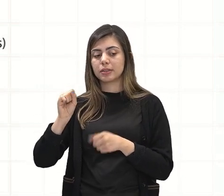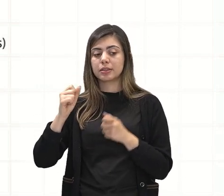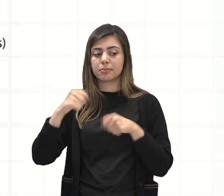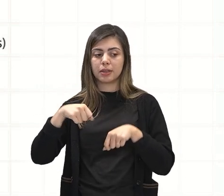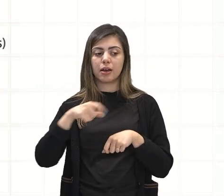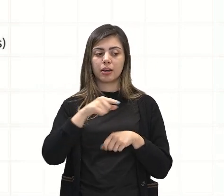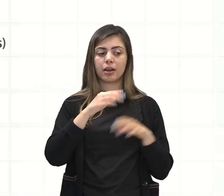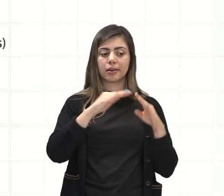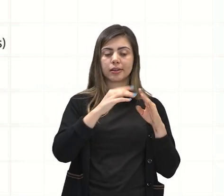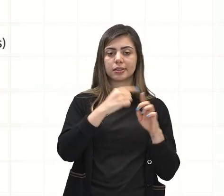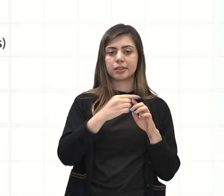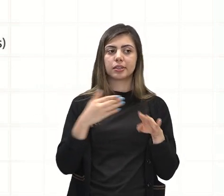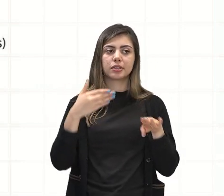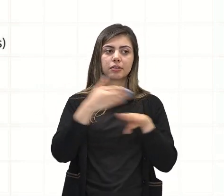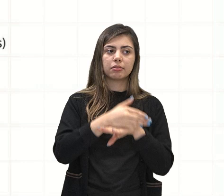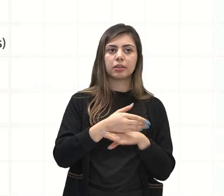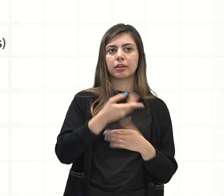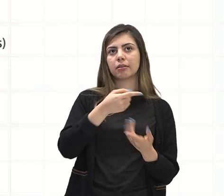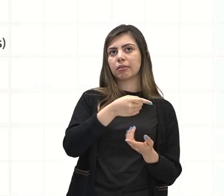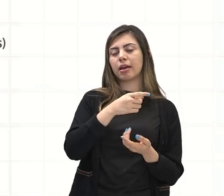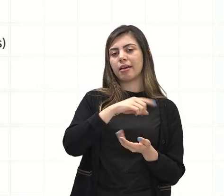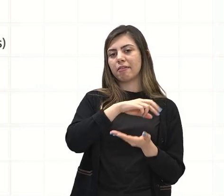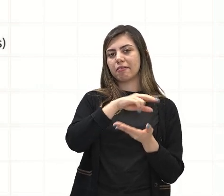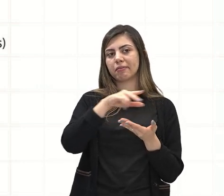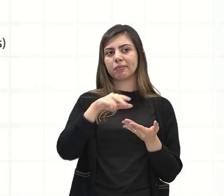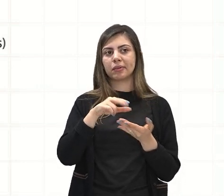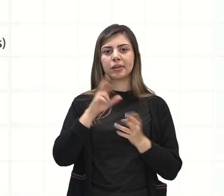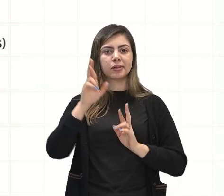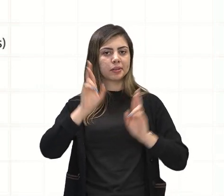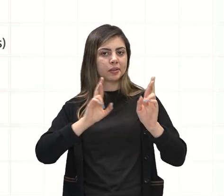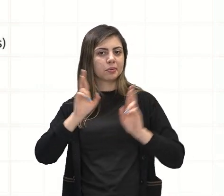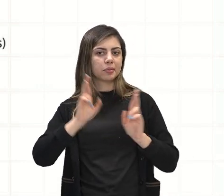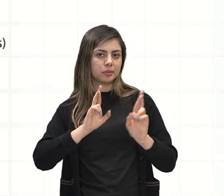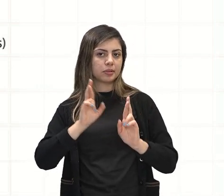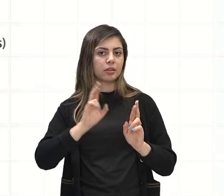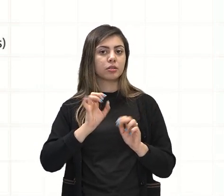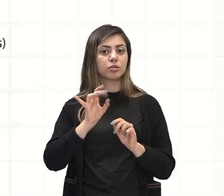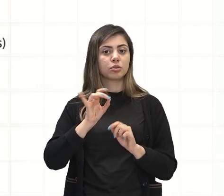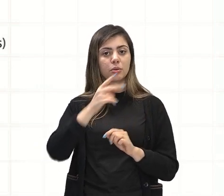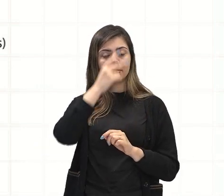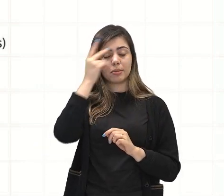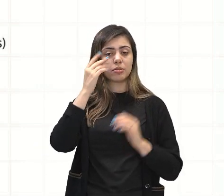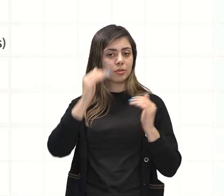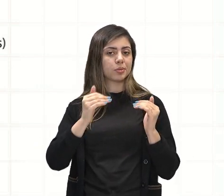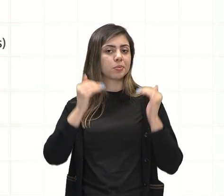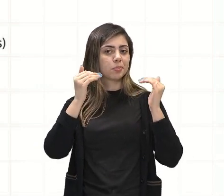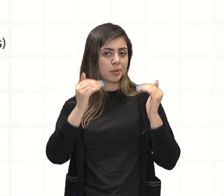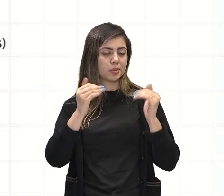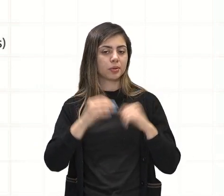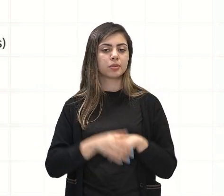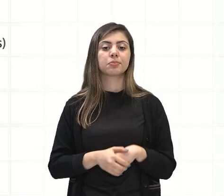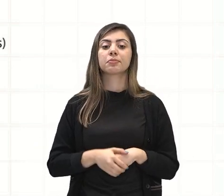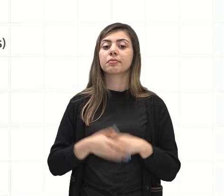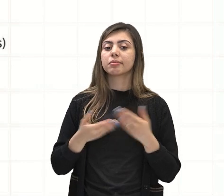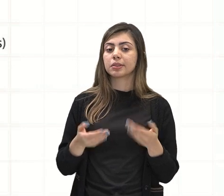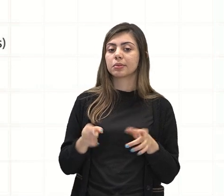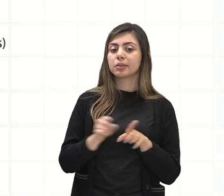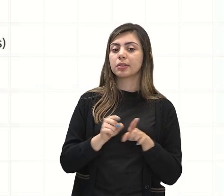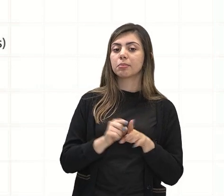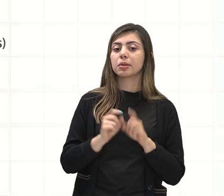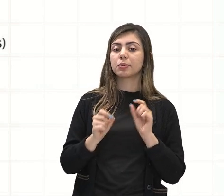um frei, um padre, um bispo, arcebispo, apenas pessoas de sangue nobre. E como também a própria nobreza já diz.